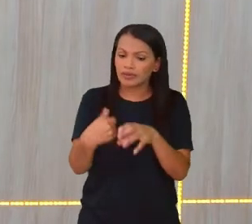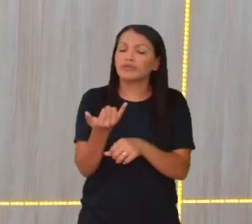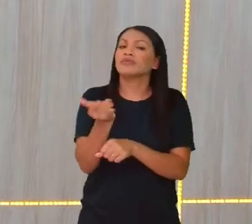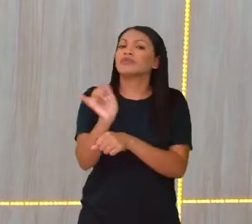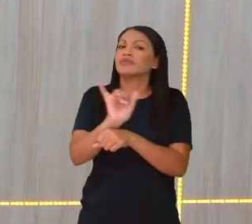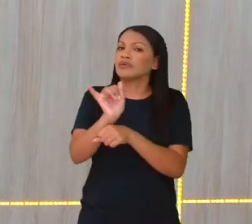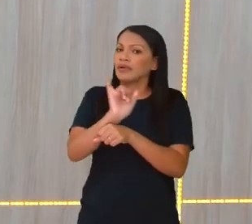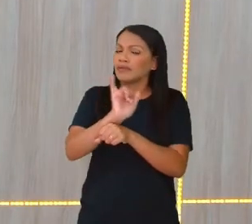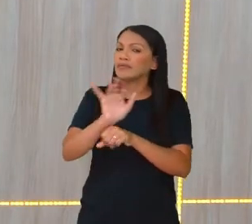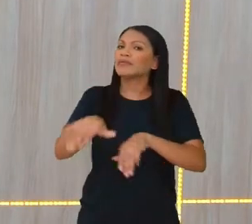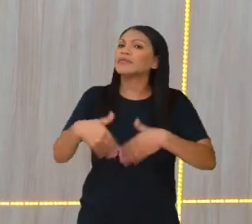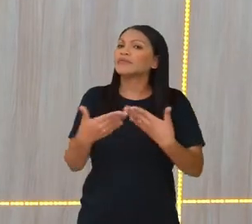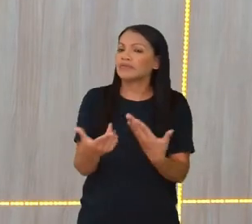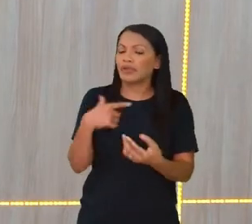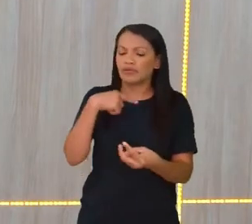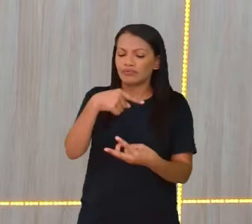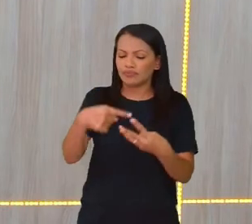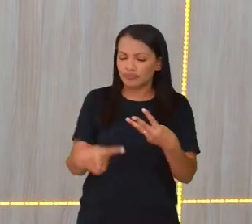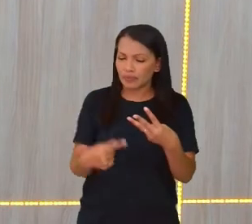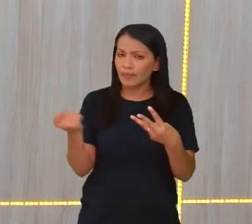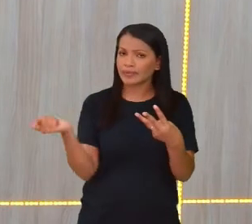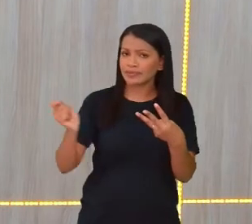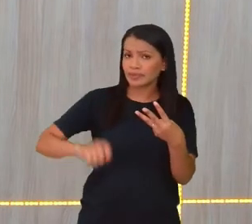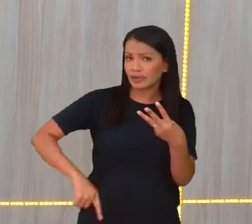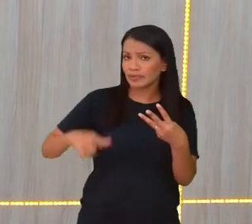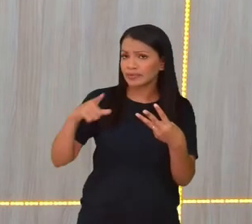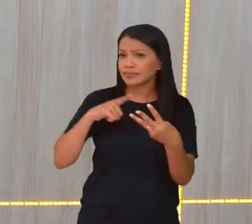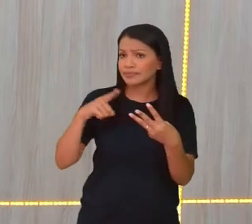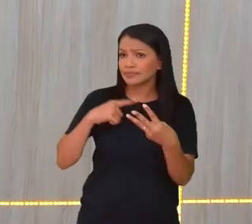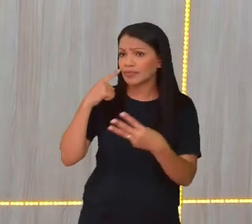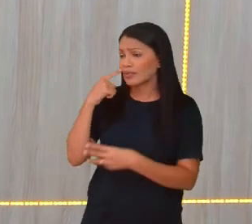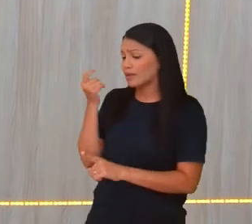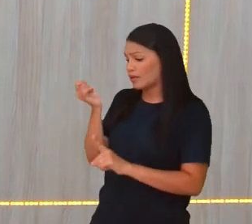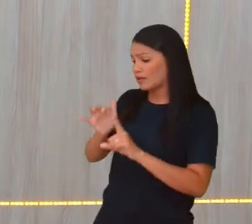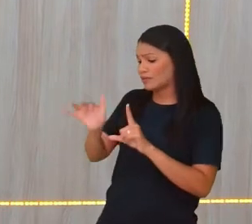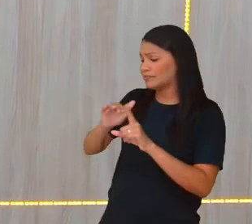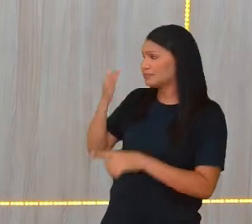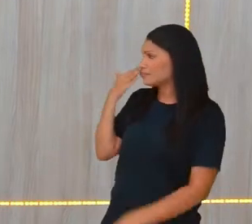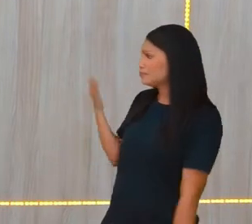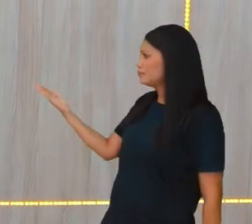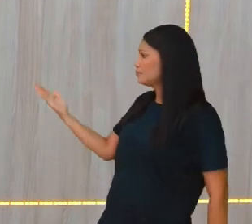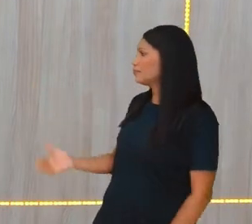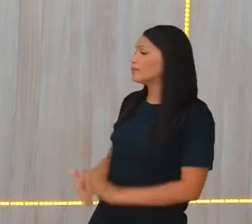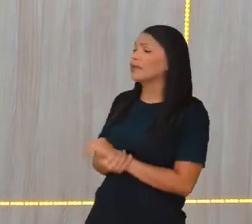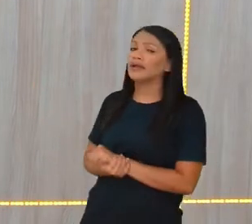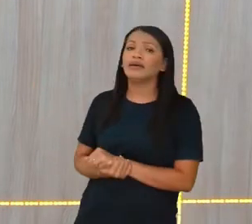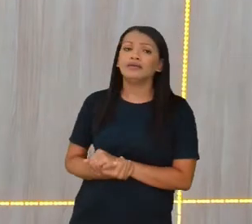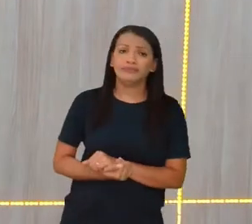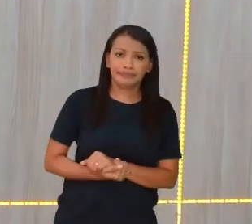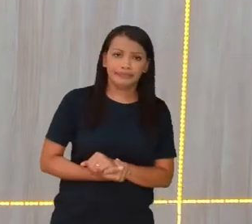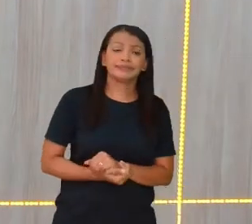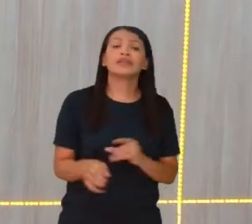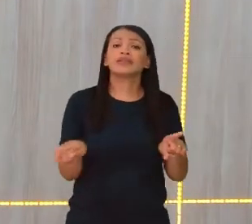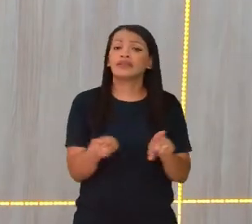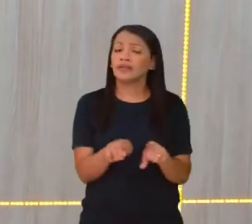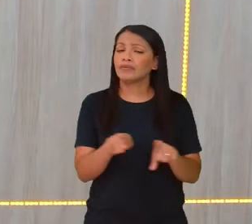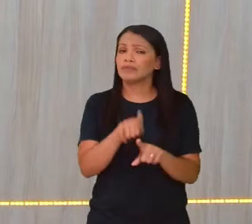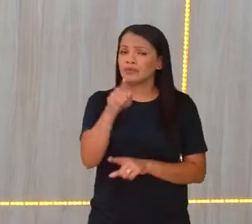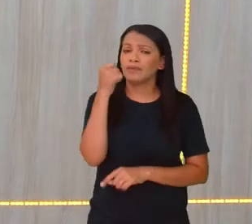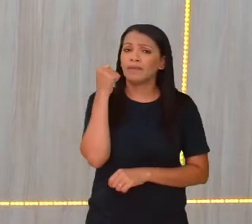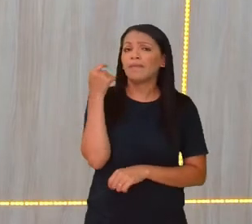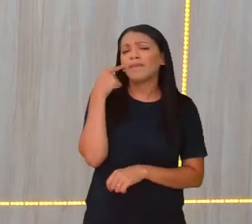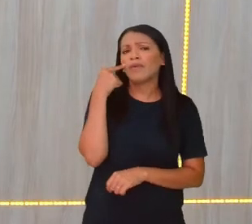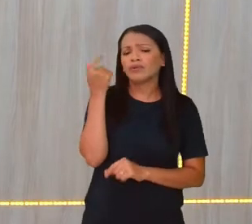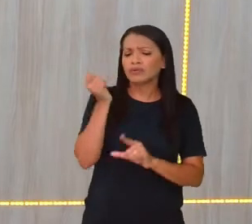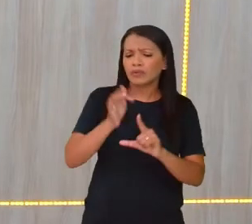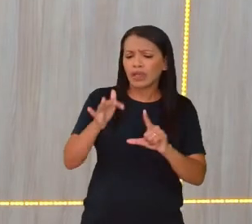YouTube. Então, tem aí também um QR Code, né, do canal, e vocês podem colocar também lá na barra de pesquisa,